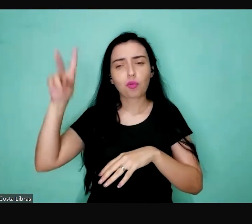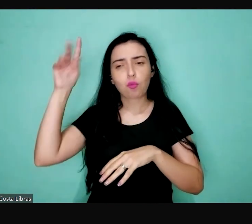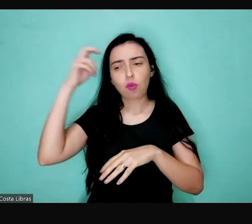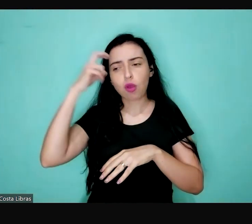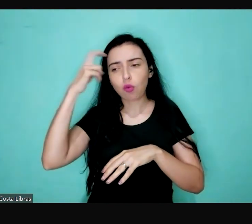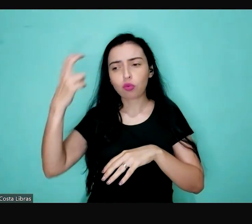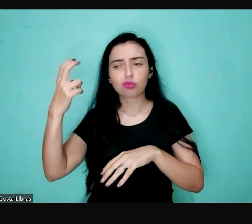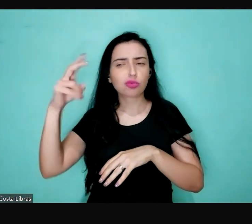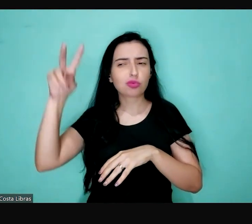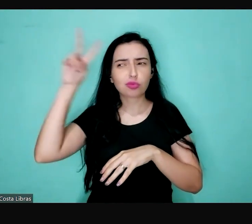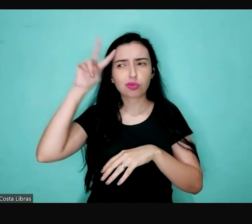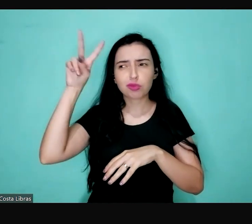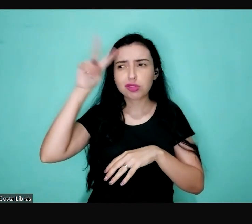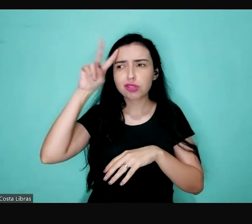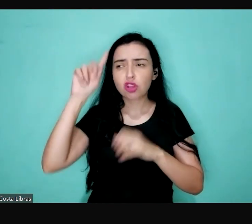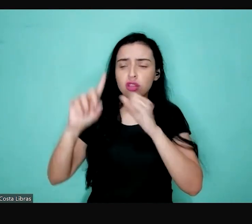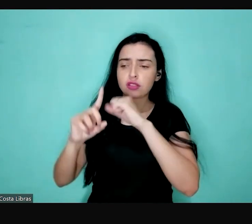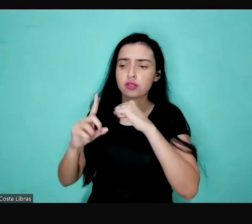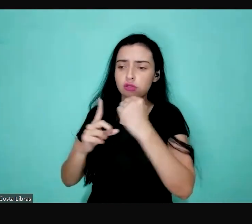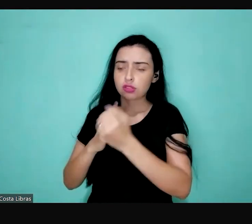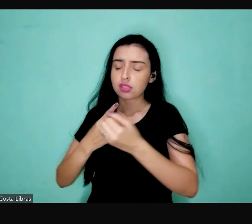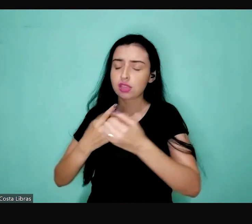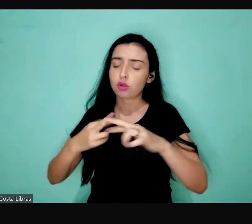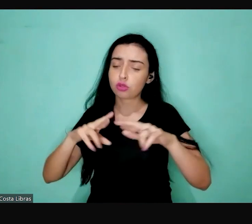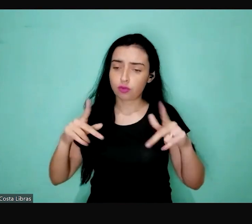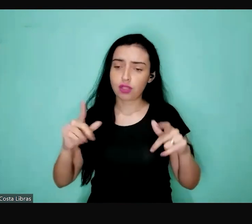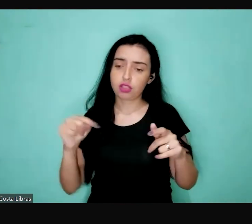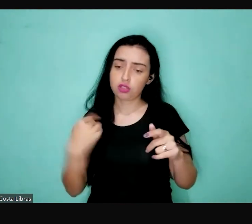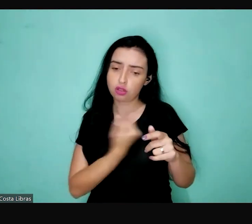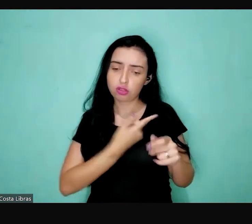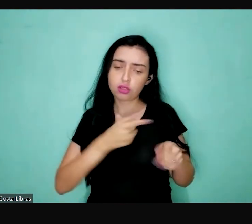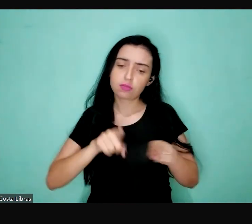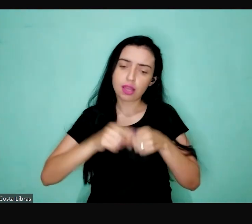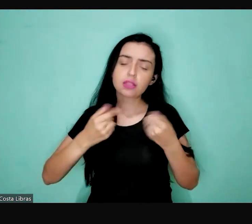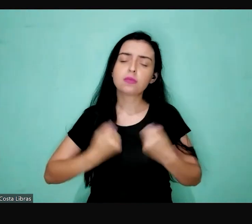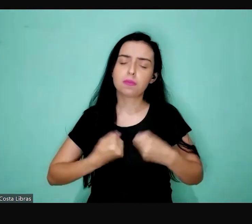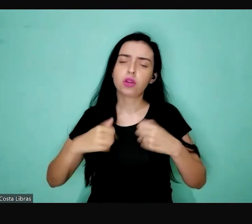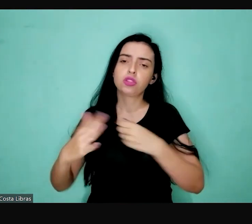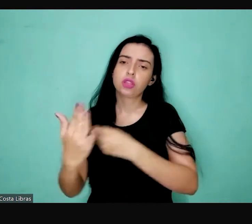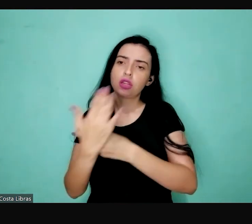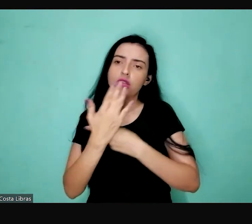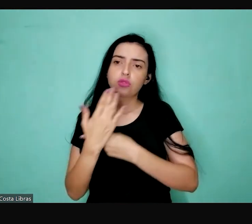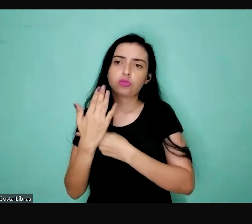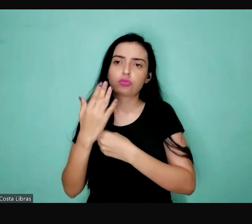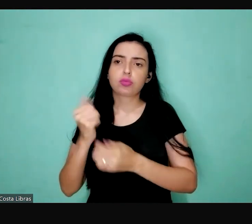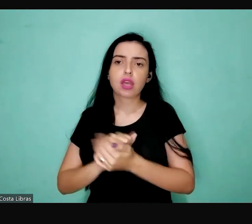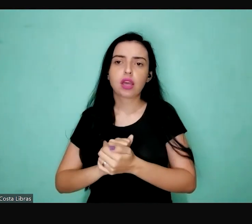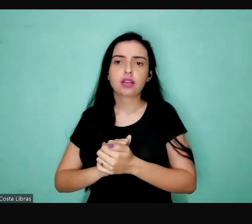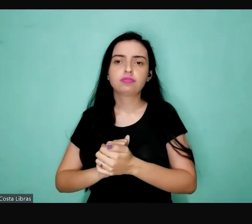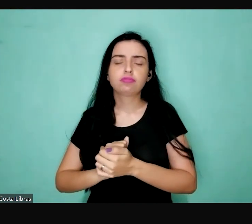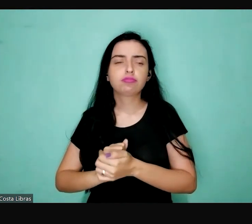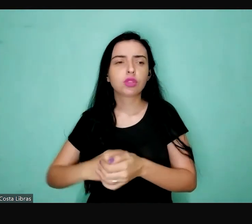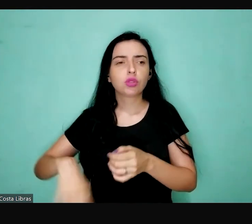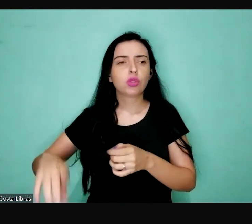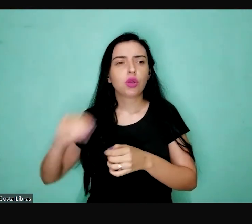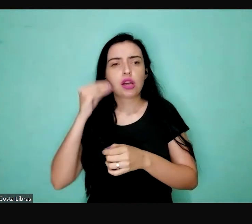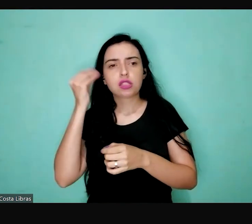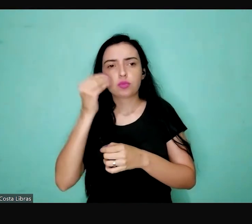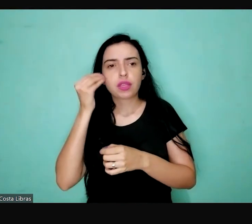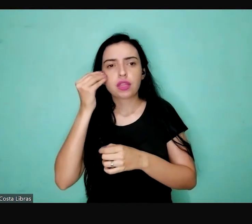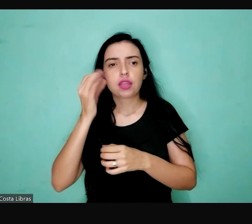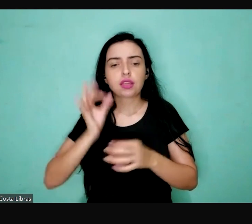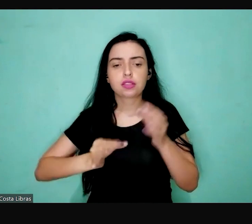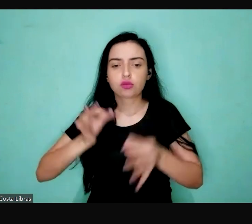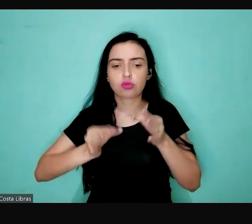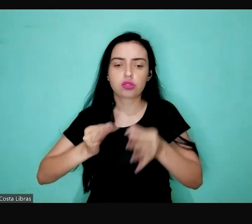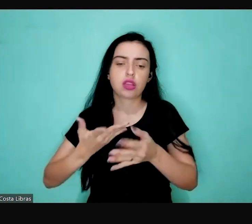formação social diferente da nossa, mas que pode certamente contribuir para os grandes dilemas do judiciário do nosso tempo,